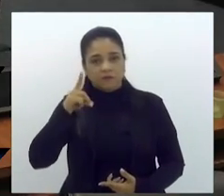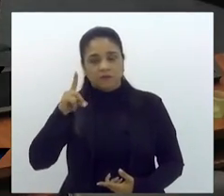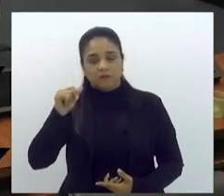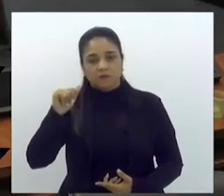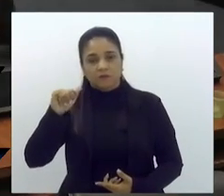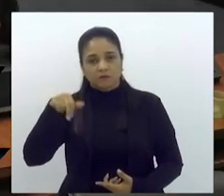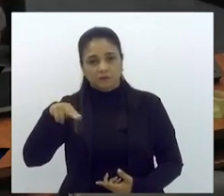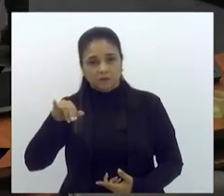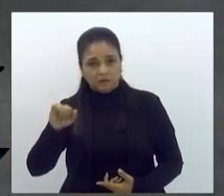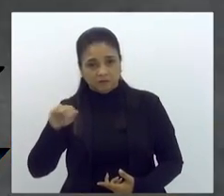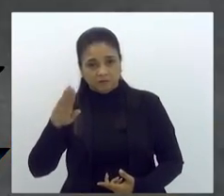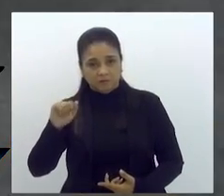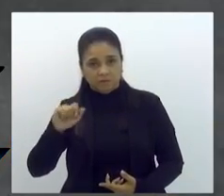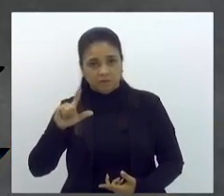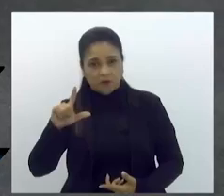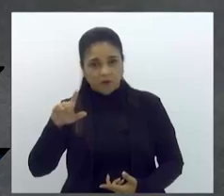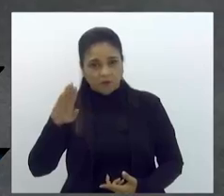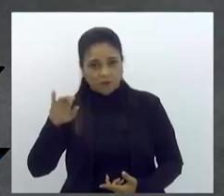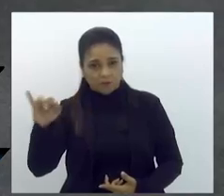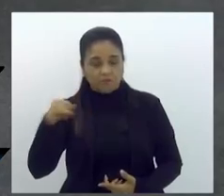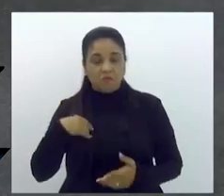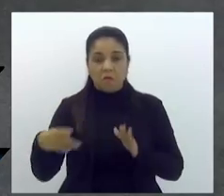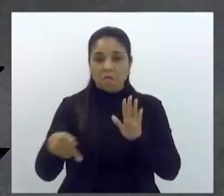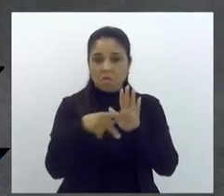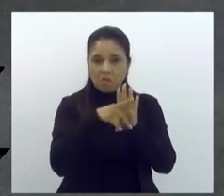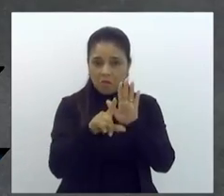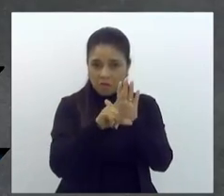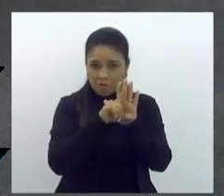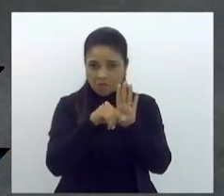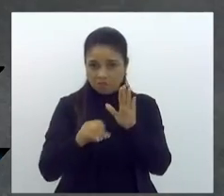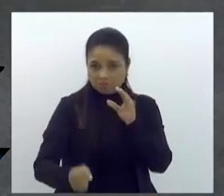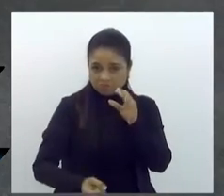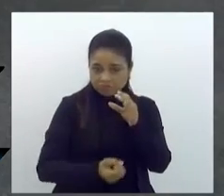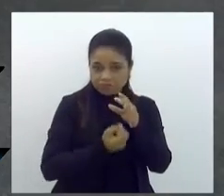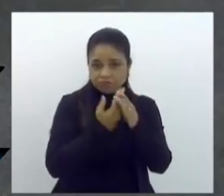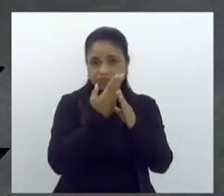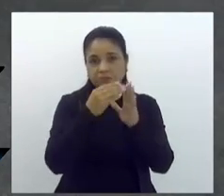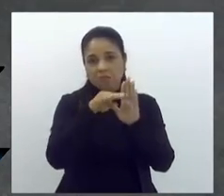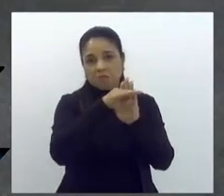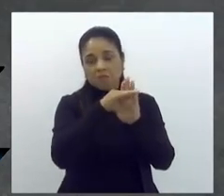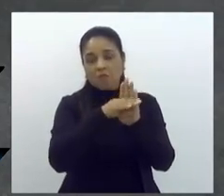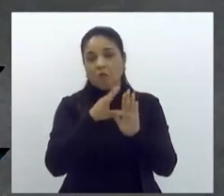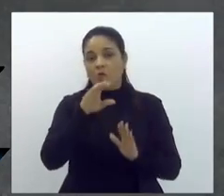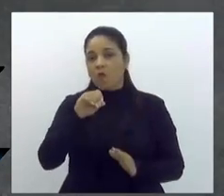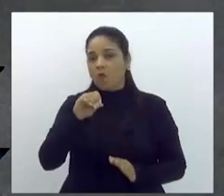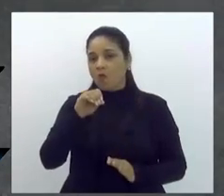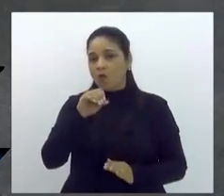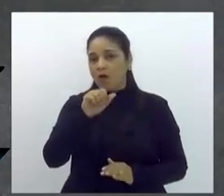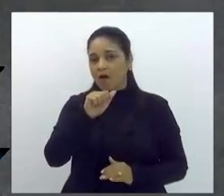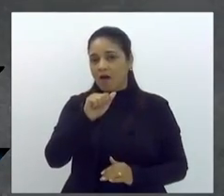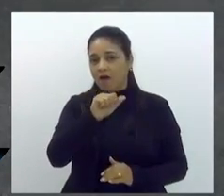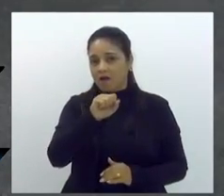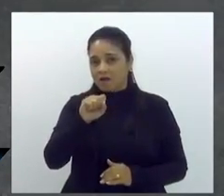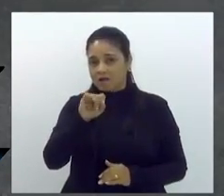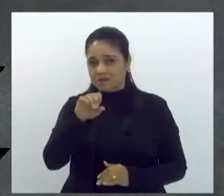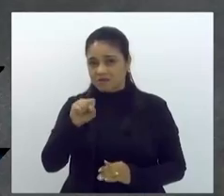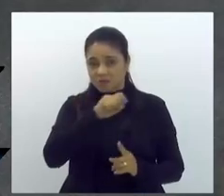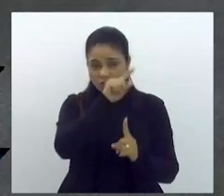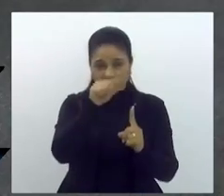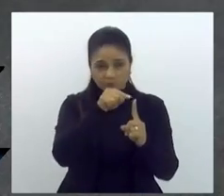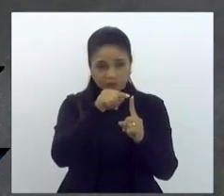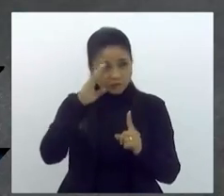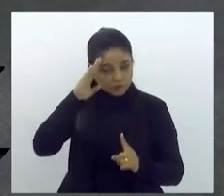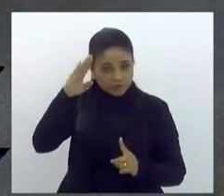o presente projeto senhora Presidente avisa é criar o programa Oasis alimentar que na realidade tem como objetivo